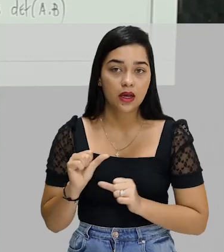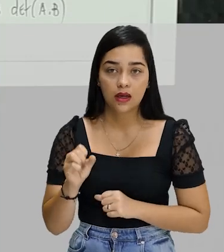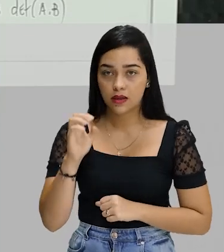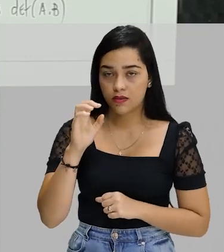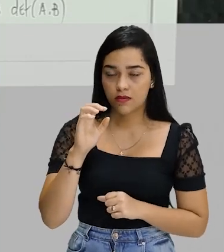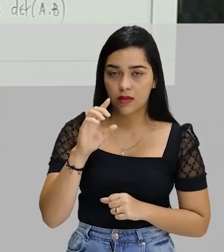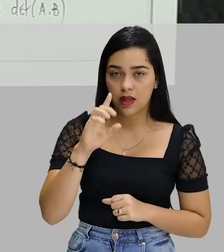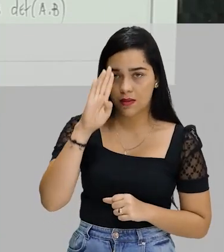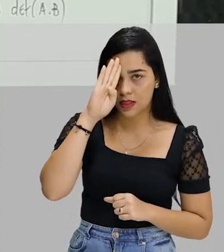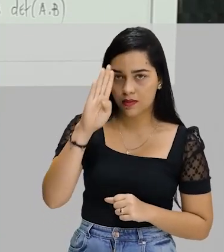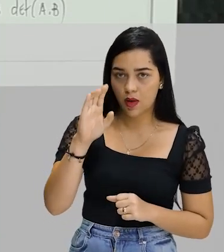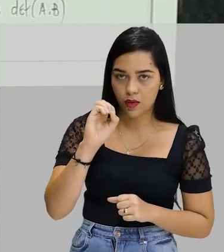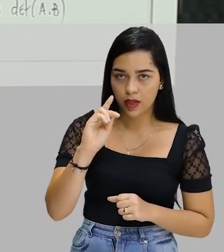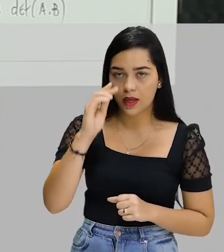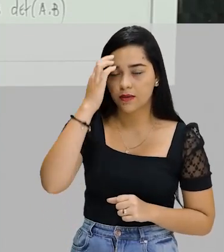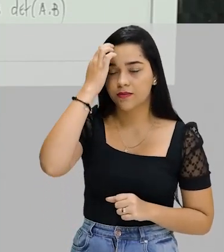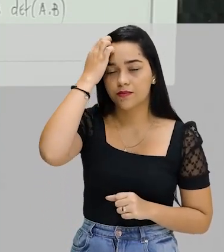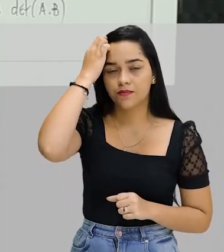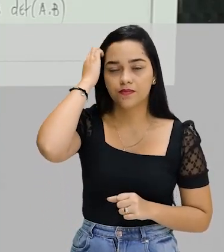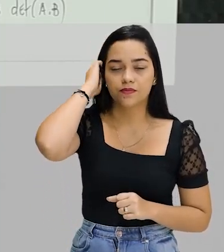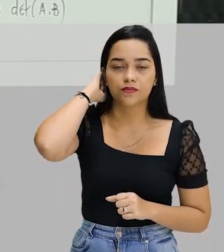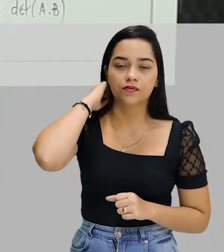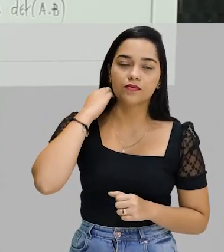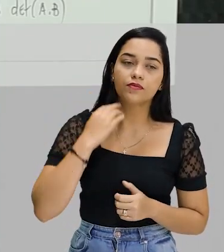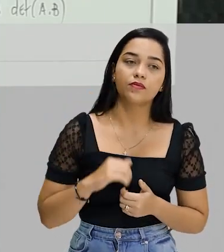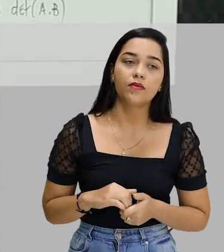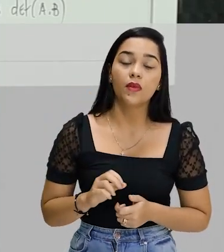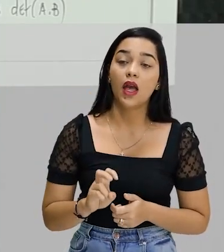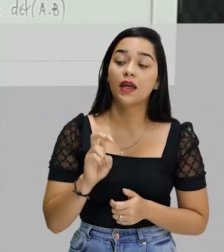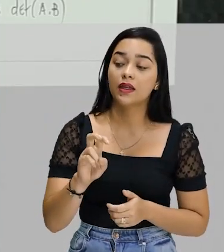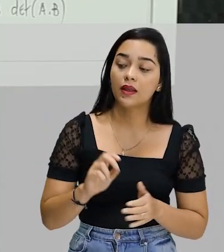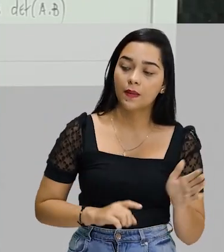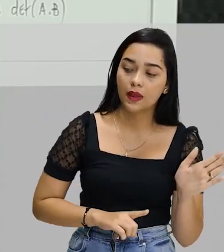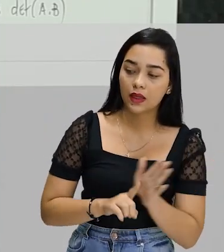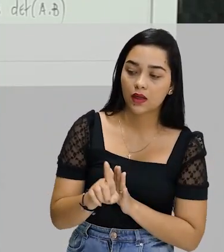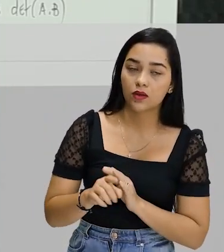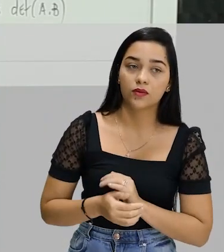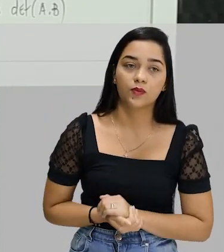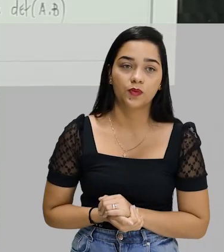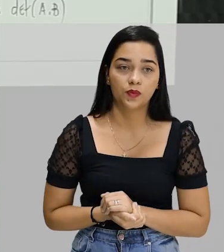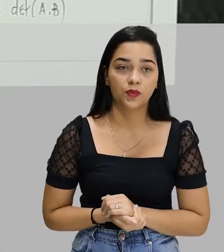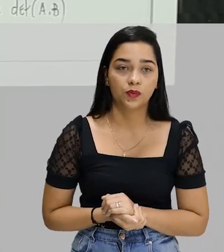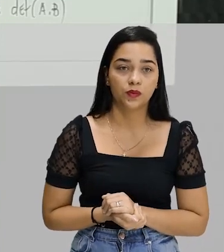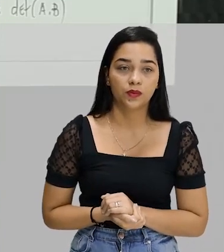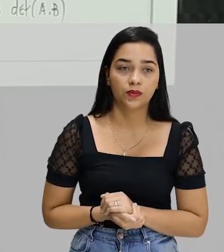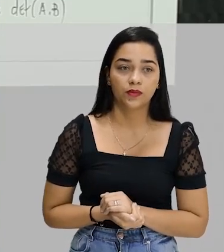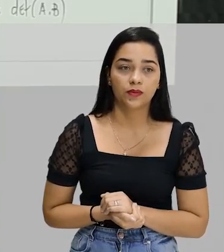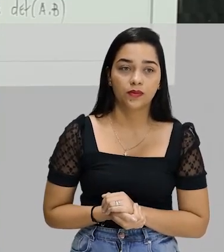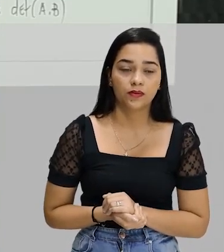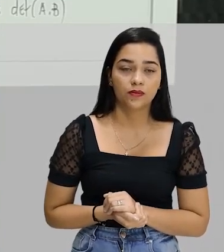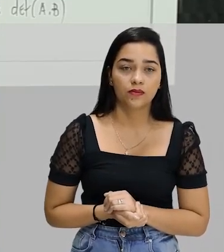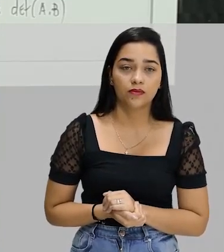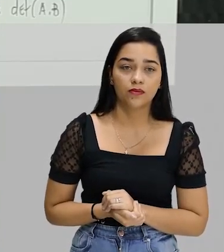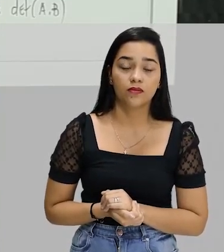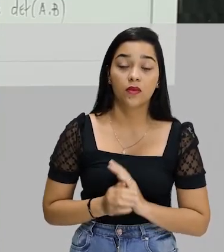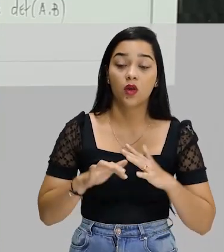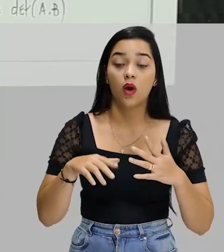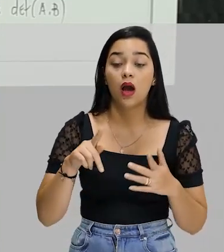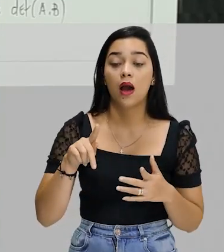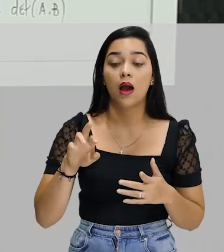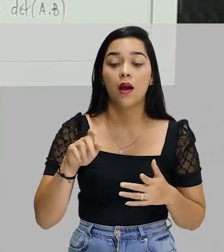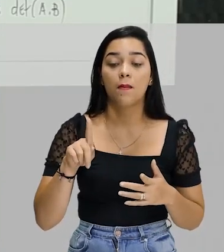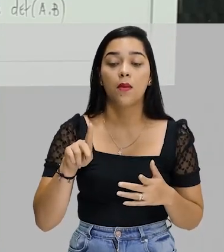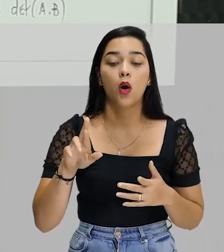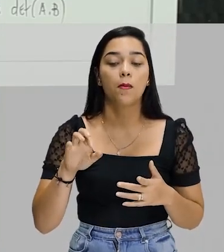principal. Beleza? Quinta questão. Enuncie a propriedade que permite escrever. Olha, eu